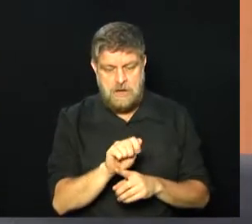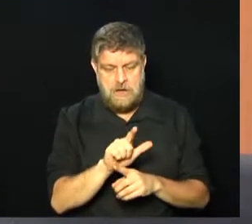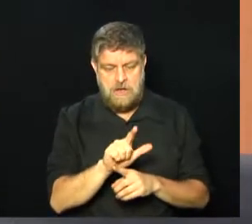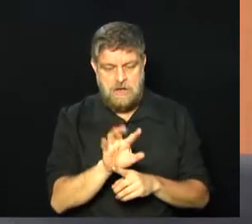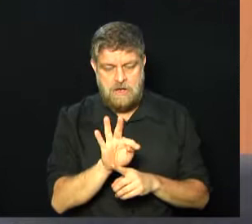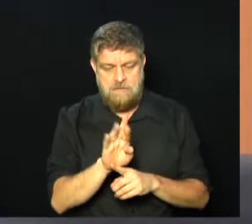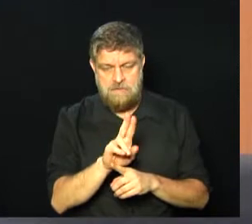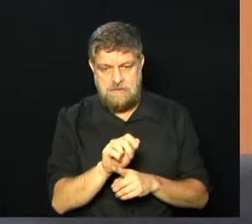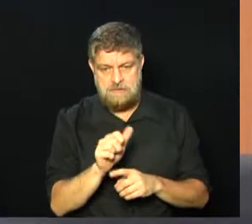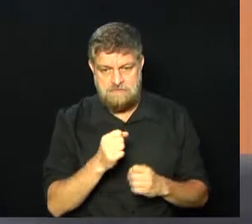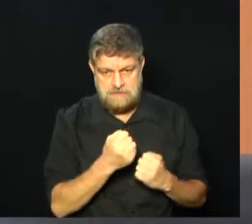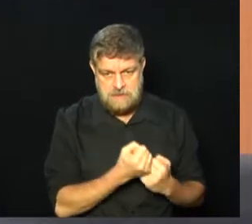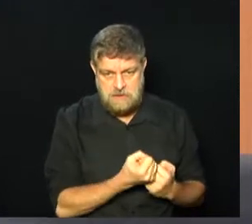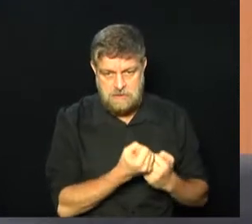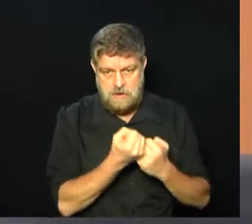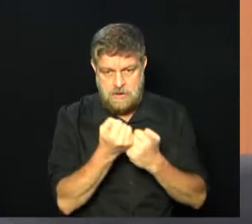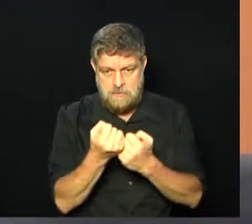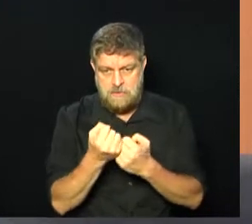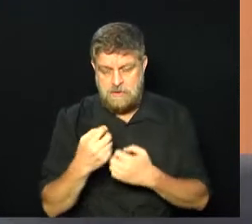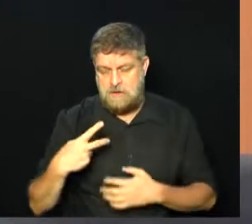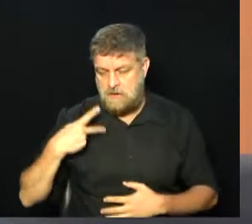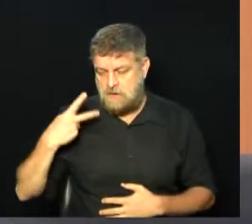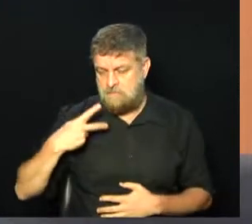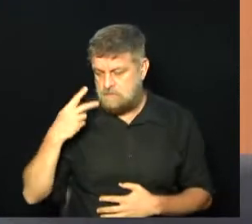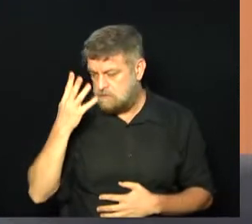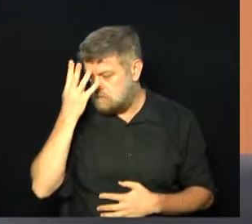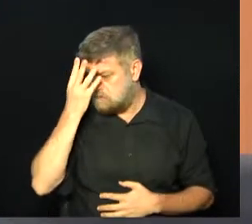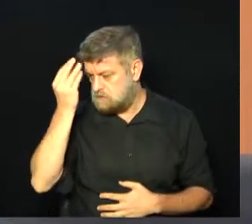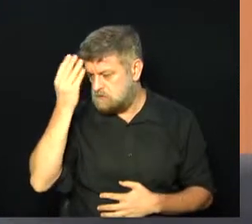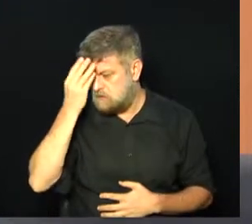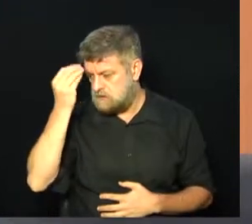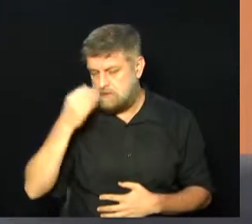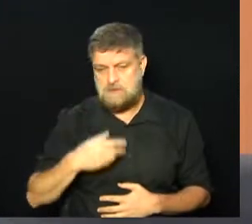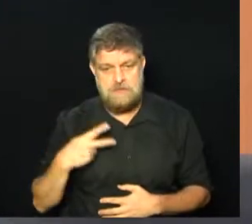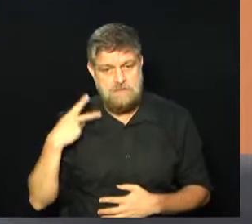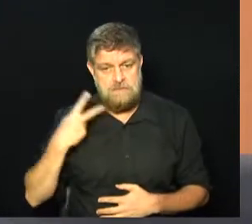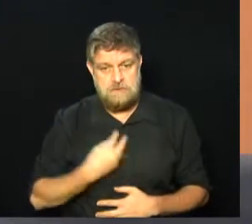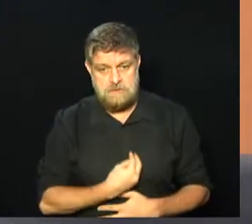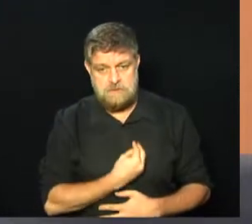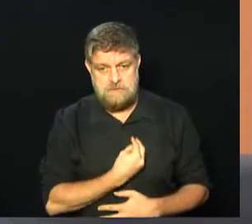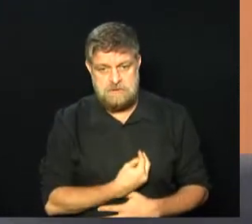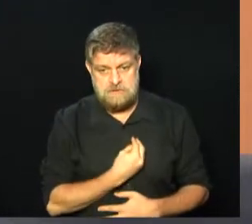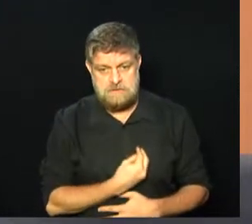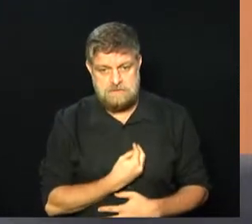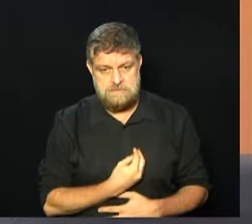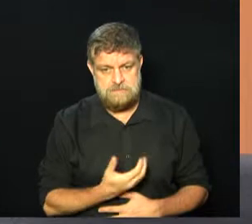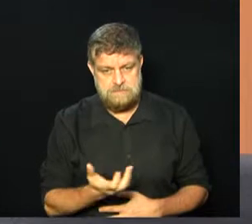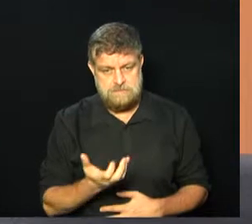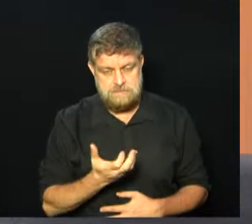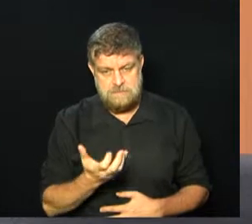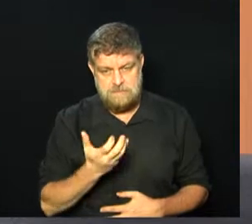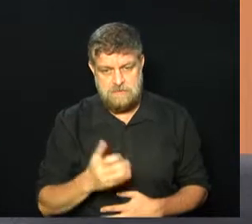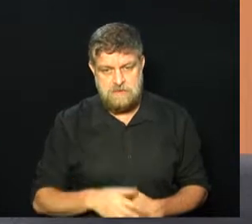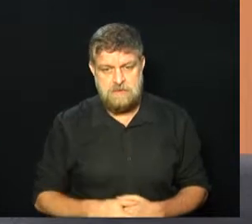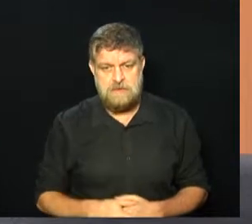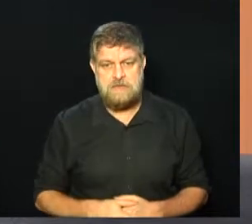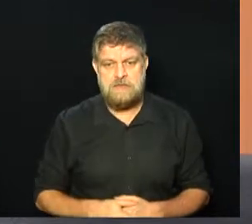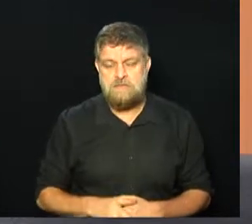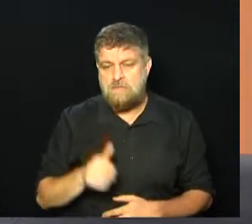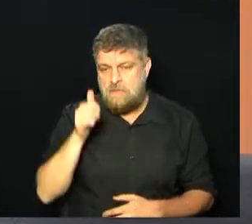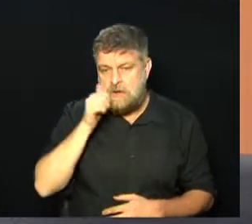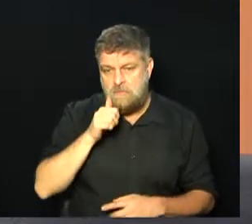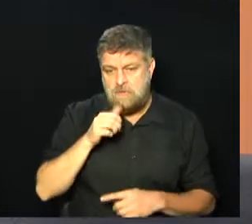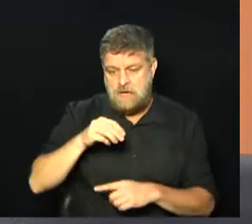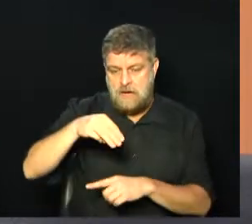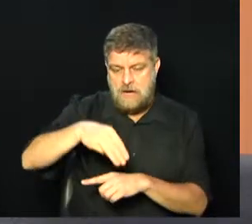dar um apoio. E o vereador Jair da Farmácia, um grande vereador aqui presente. Quero também, em nome da Maria Helena, que faz parte do Grupo